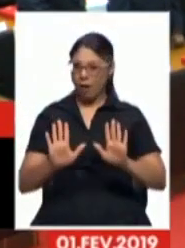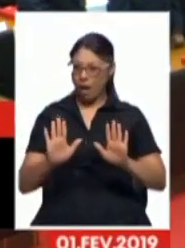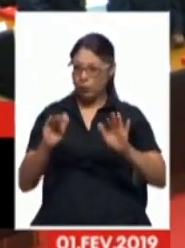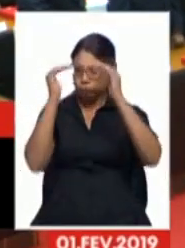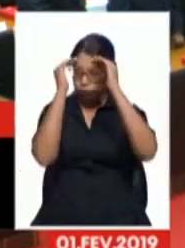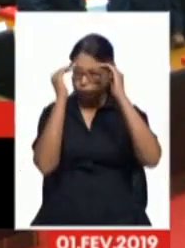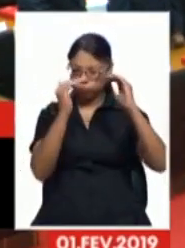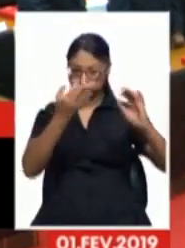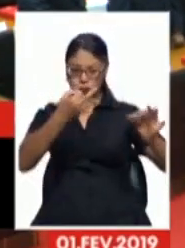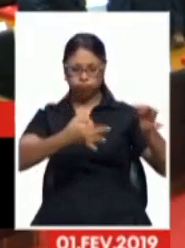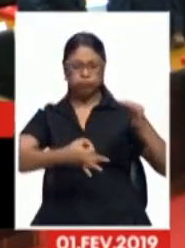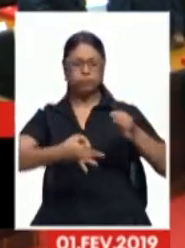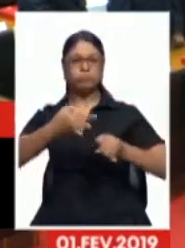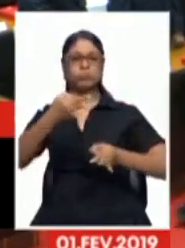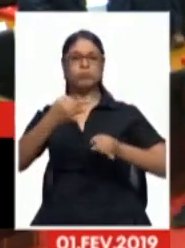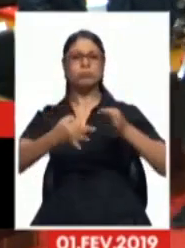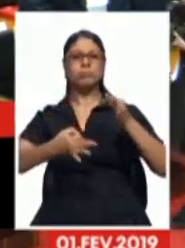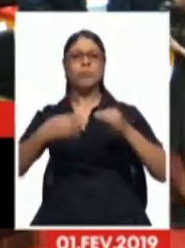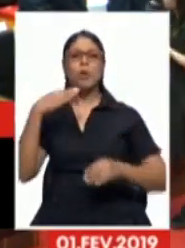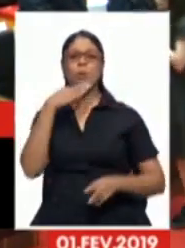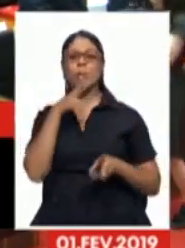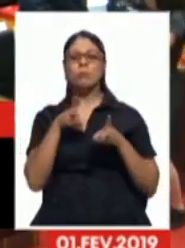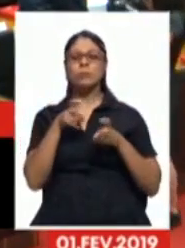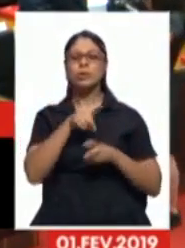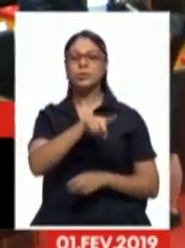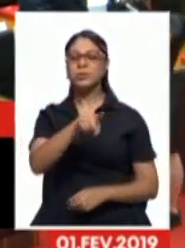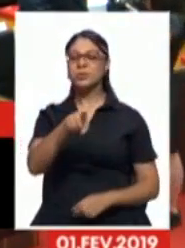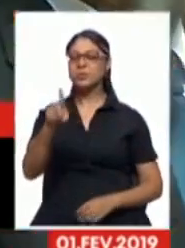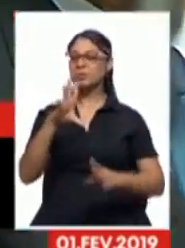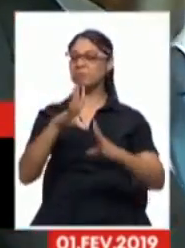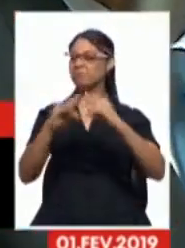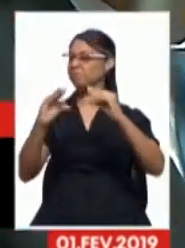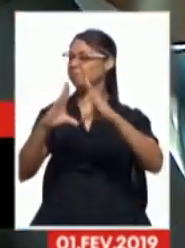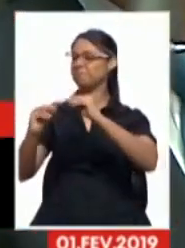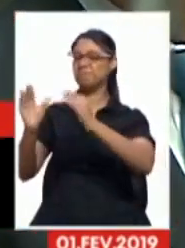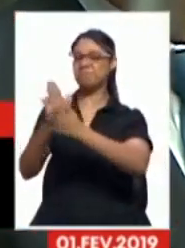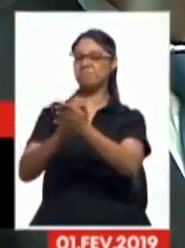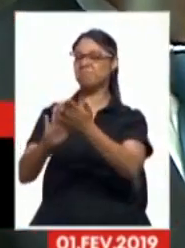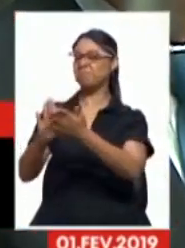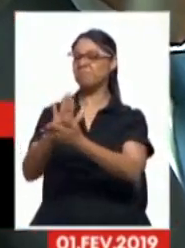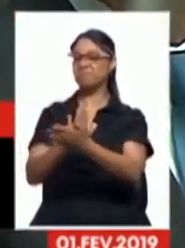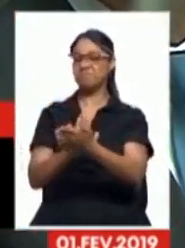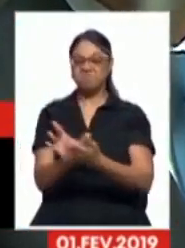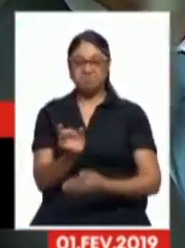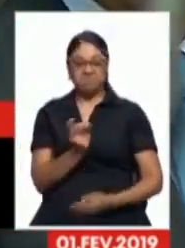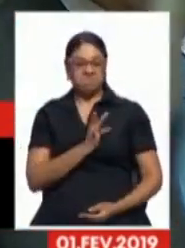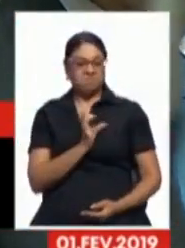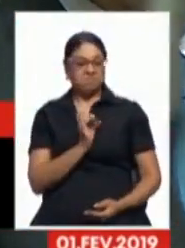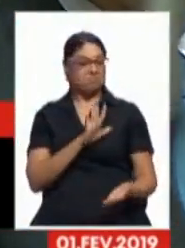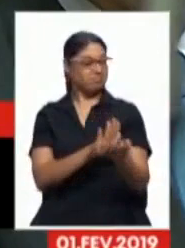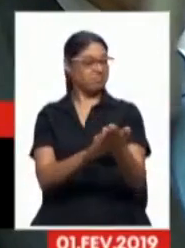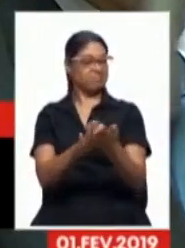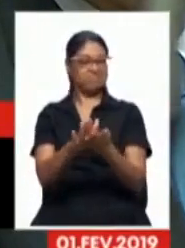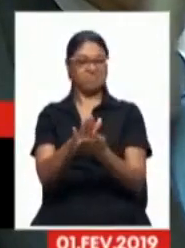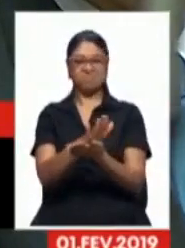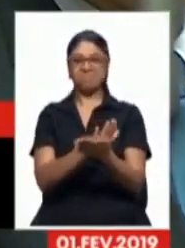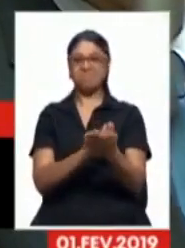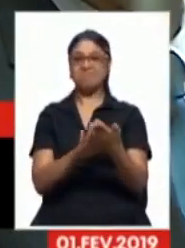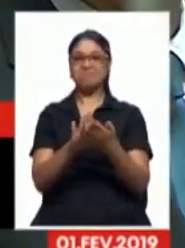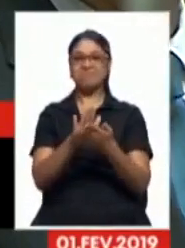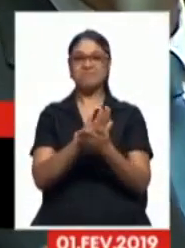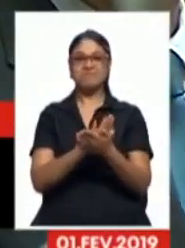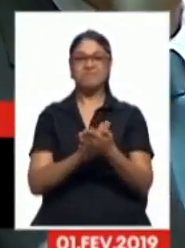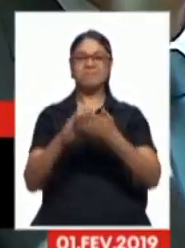justiça clama forte, verás que o filho teu não foge à luta, nem teme quem